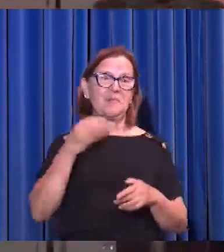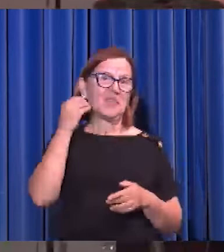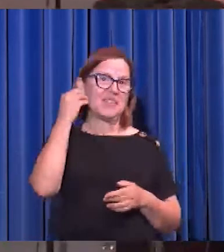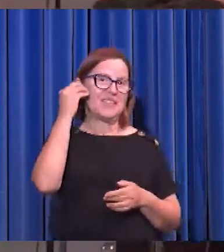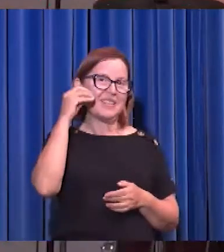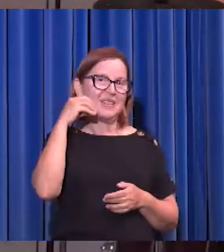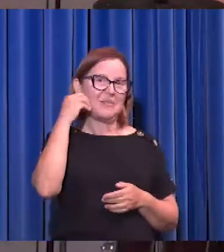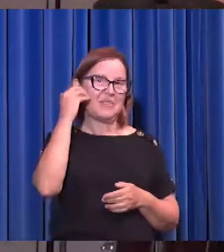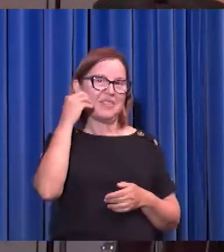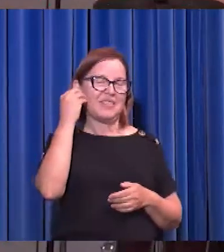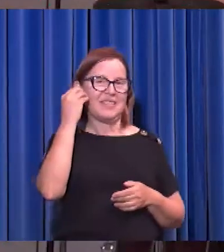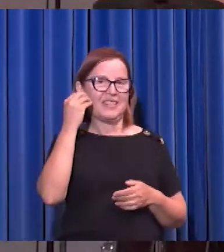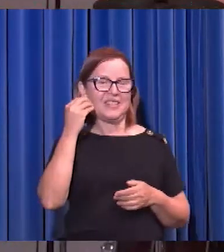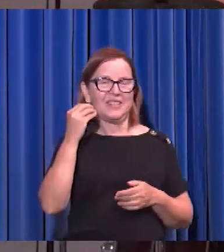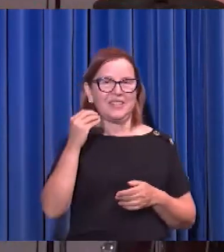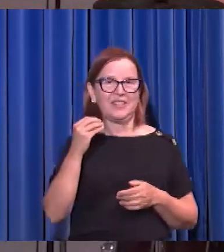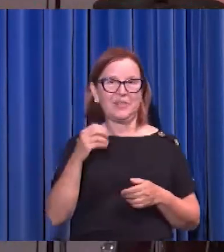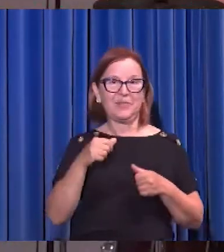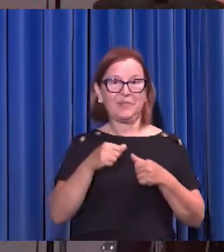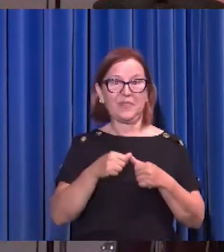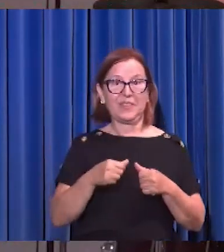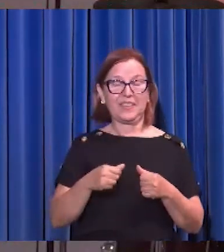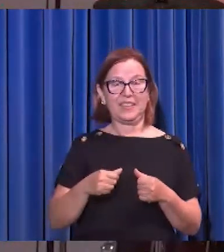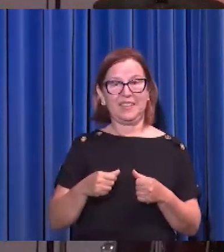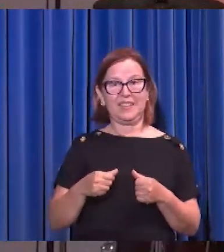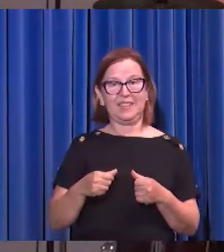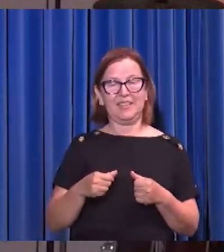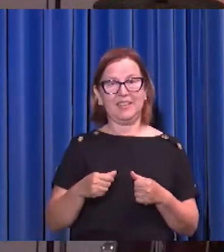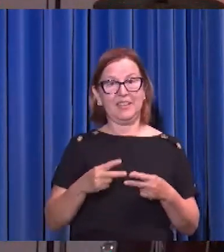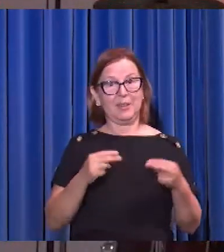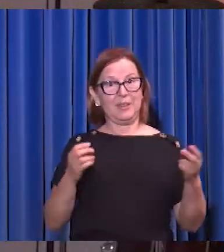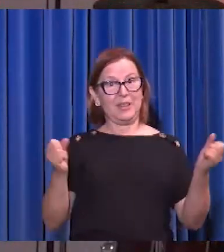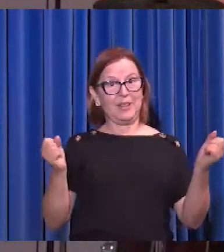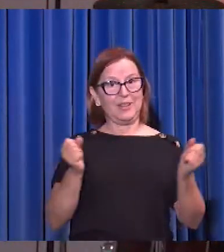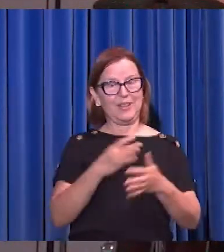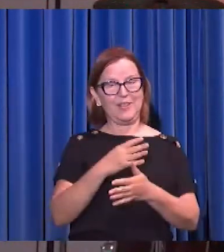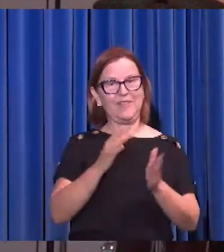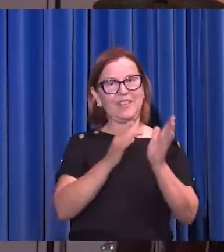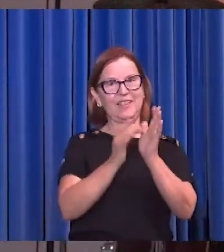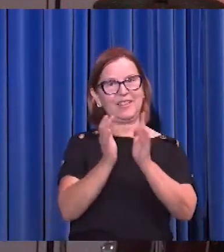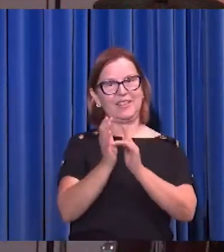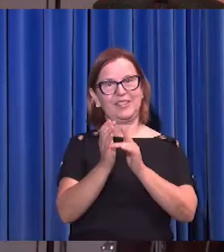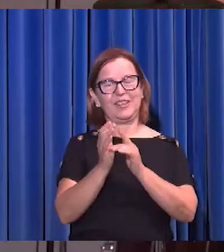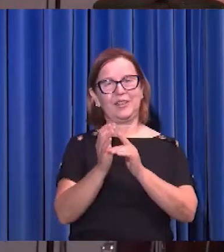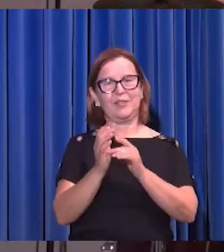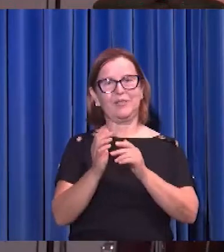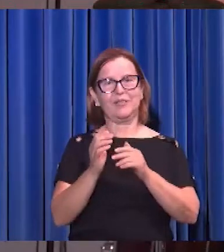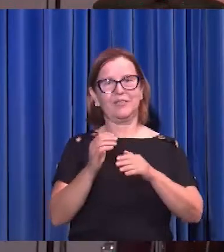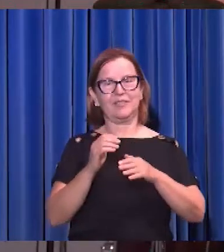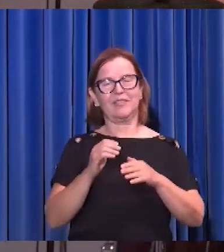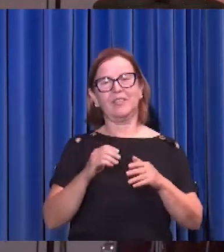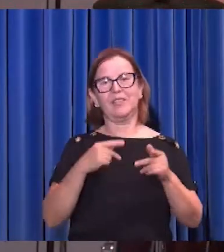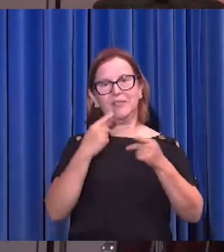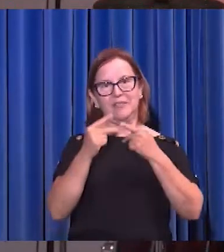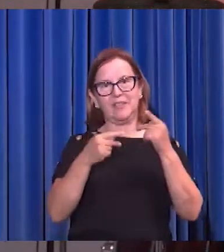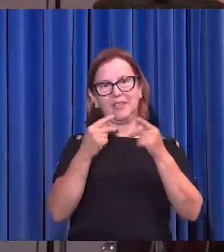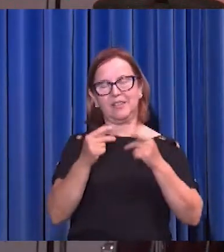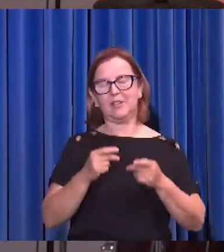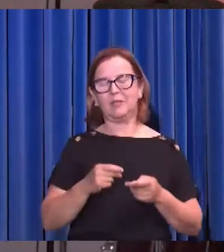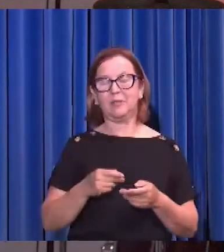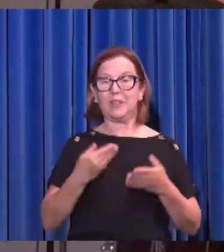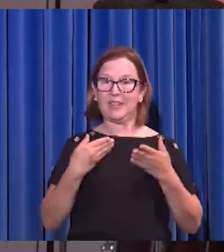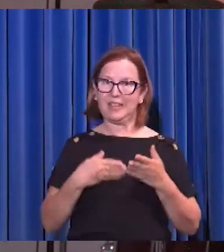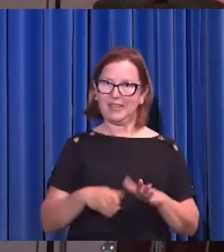experimentando esse algo novo que Jesus está dizendo que é o nascimento do alto.